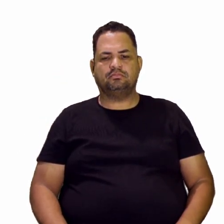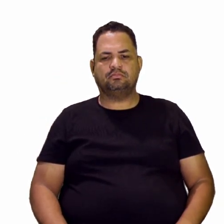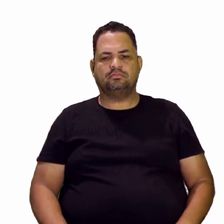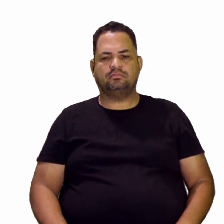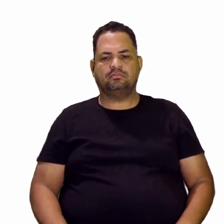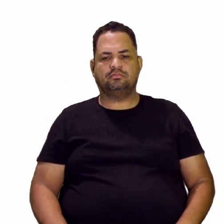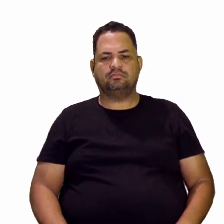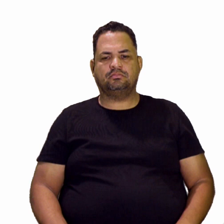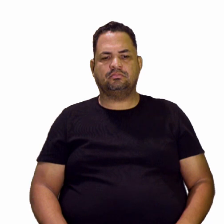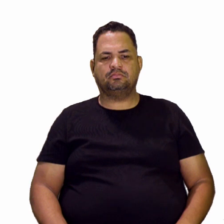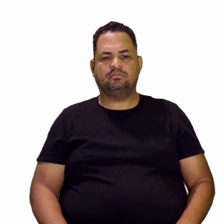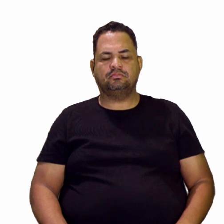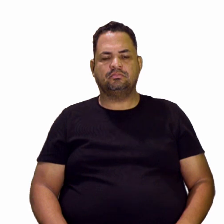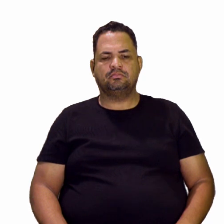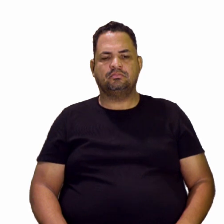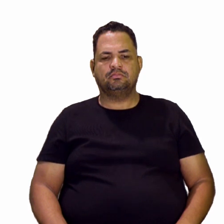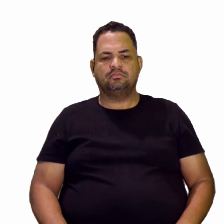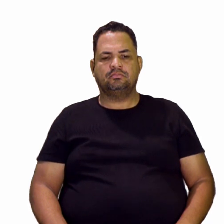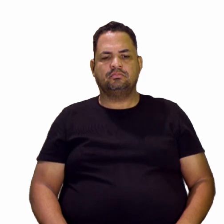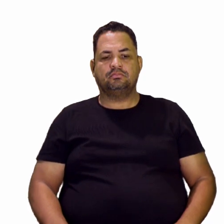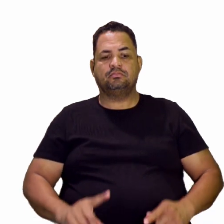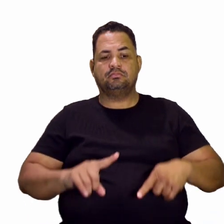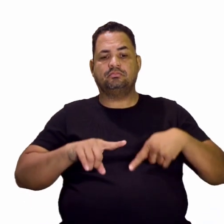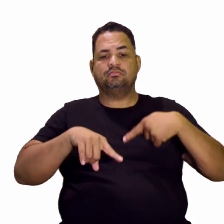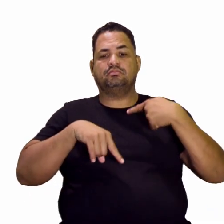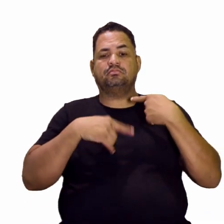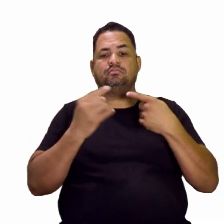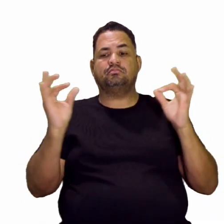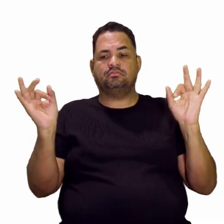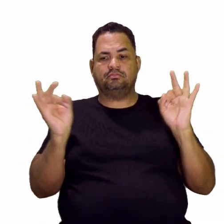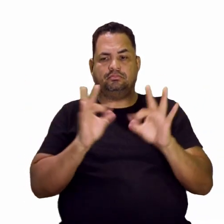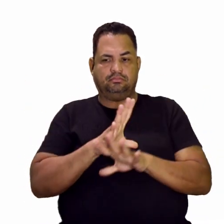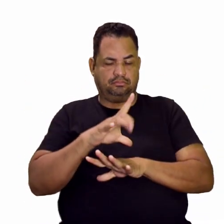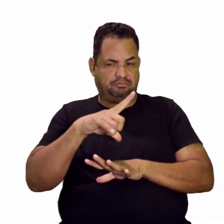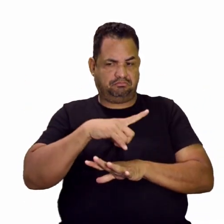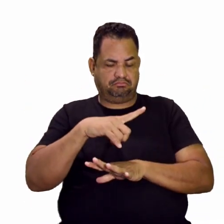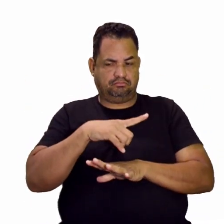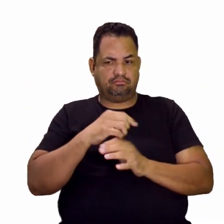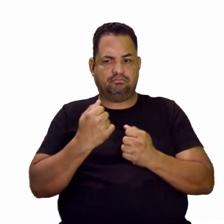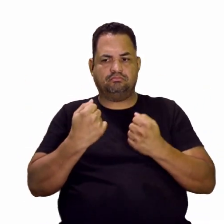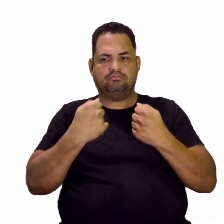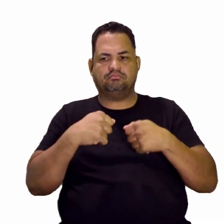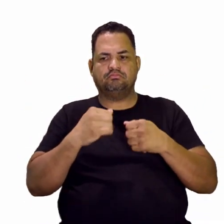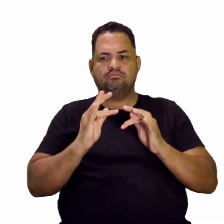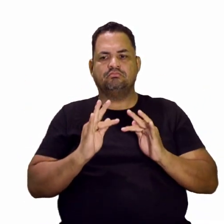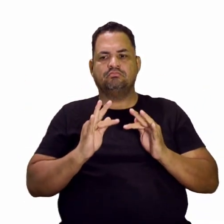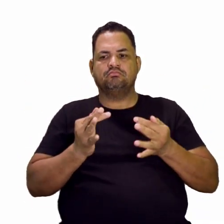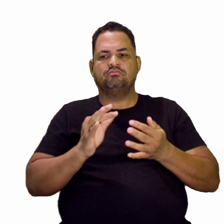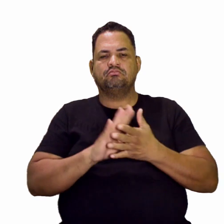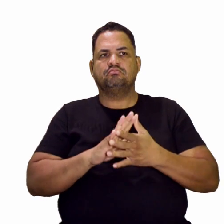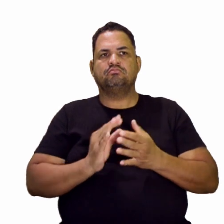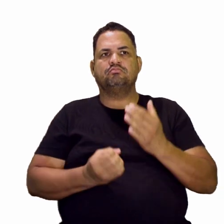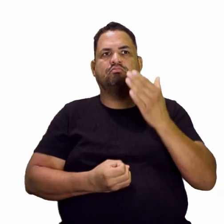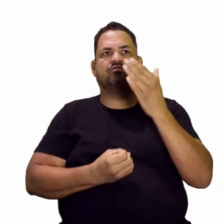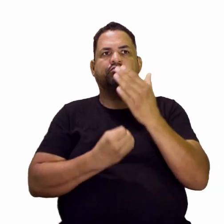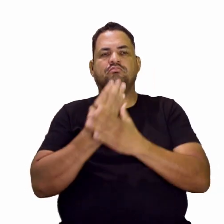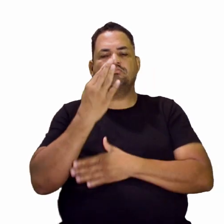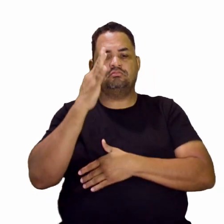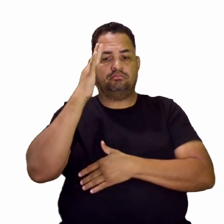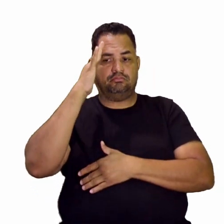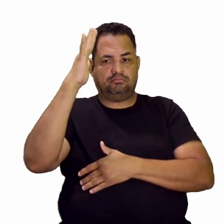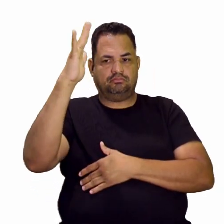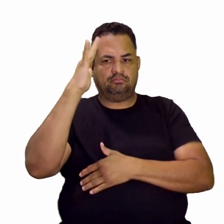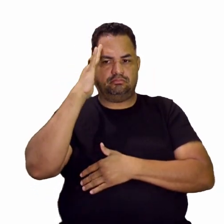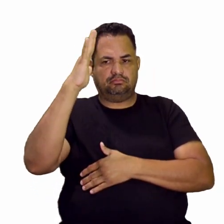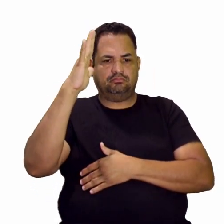Aí, ainda faltou aqui, né? Depois que eu tenho essa conclusão, eu posso, enfim, chegar a uma teoria sobre o